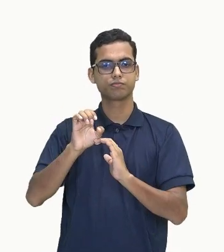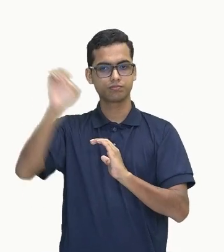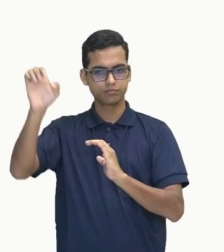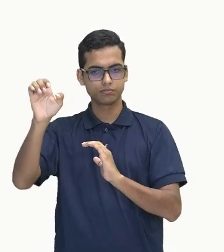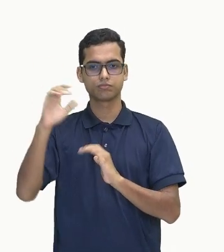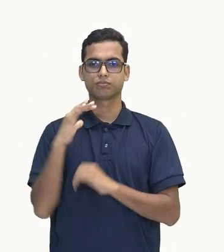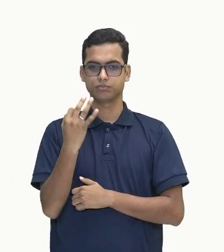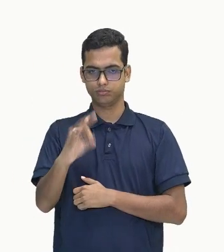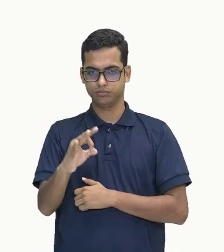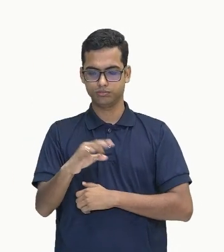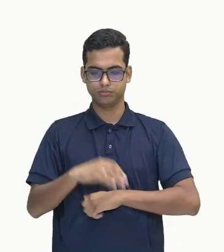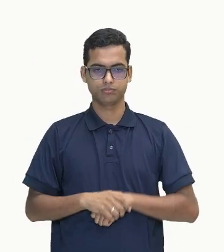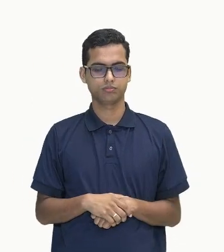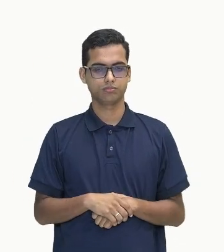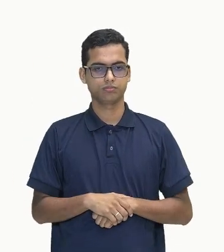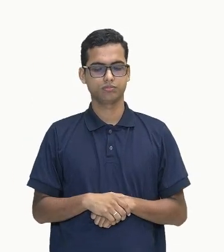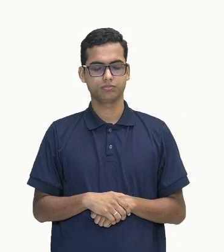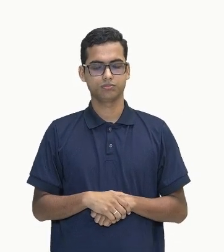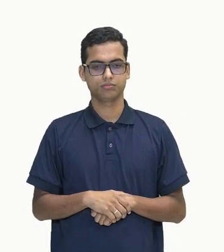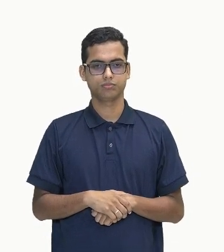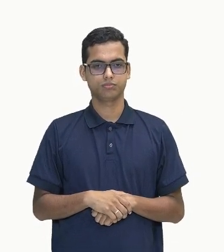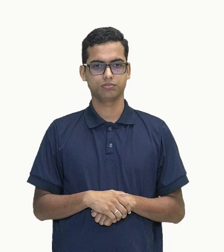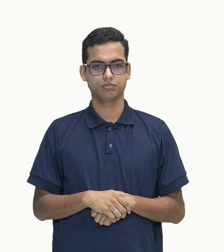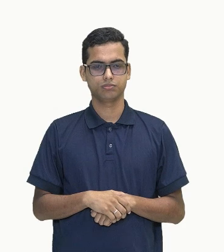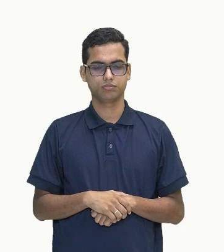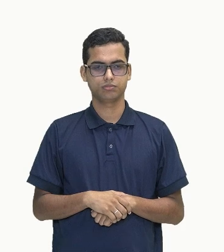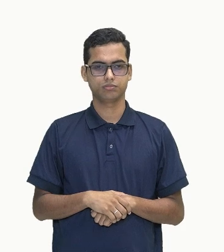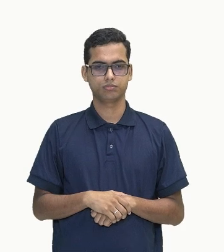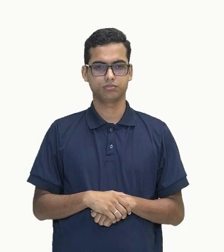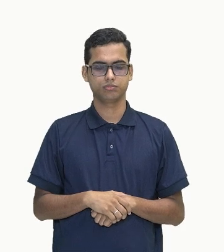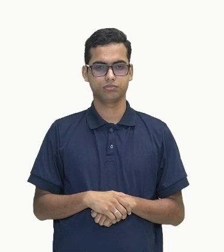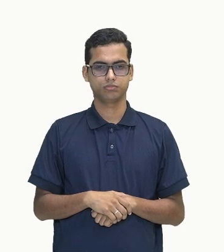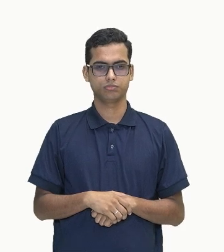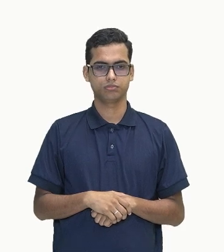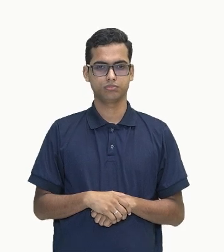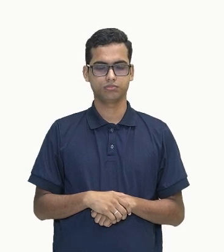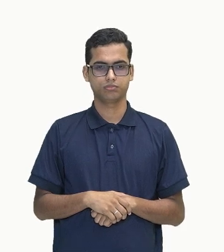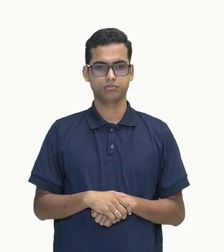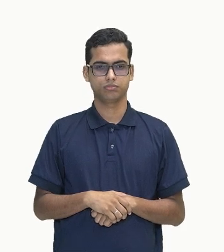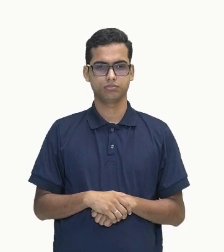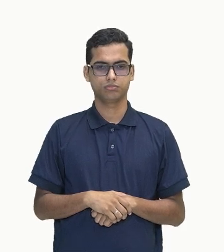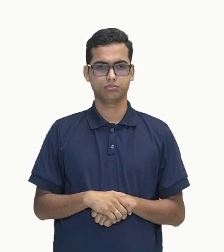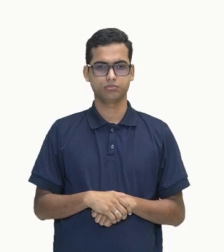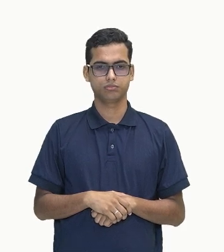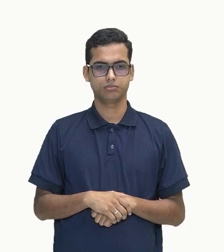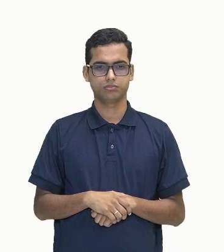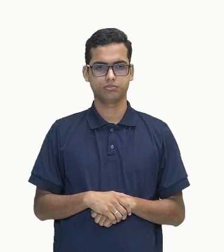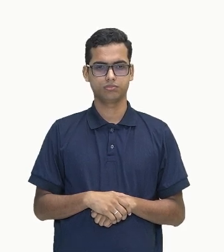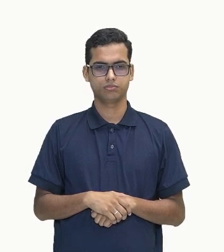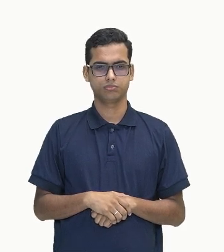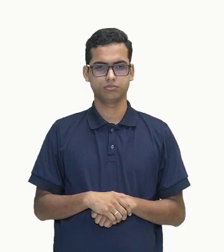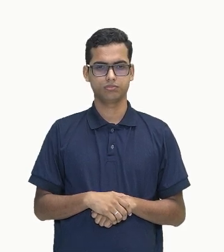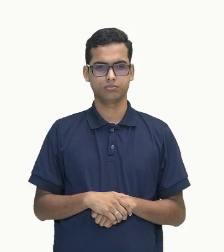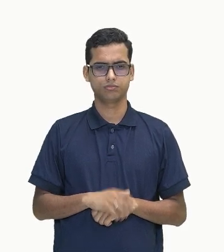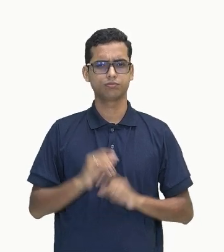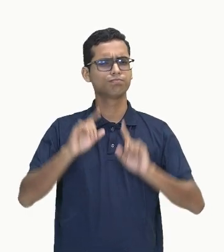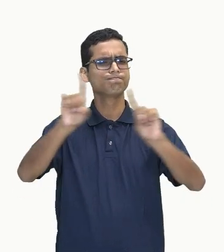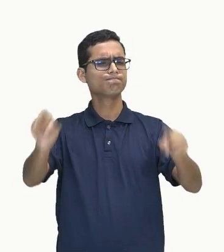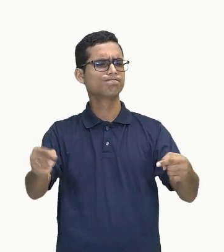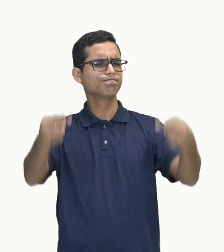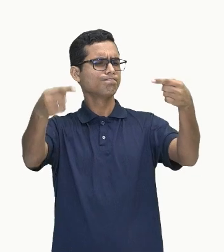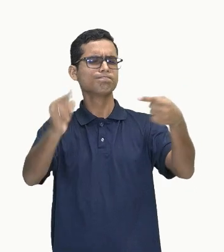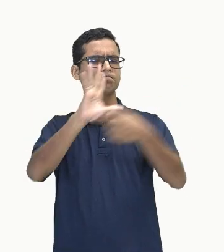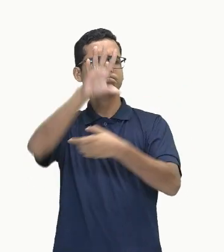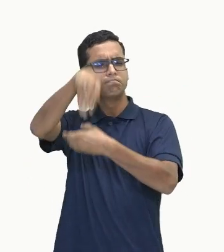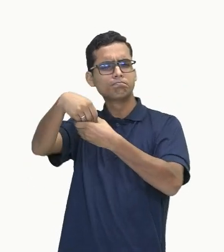os desafios e tendências desse agronegócio, né? O que são aí considerados os desafios?